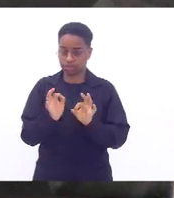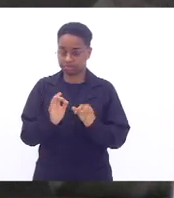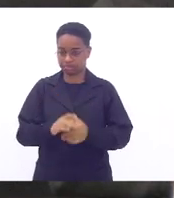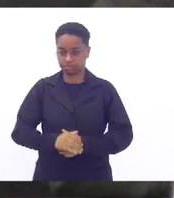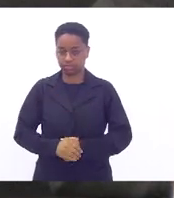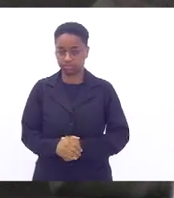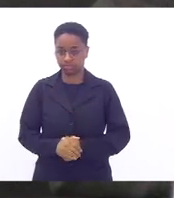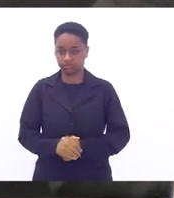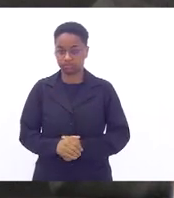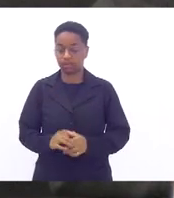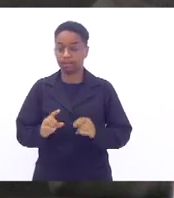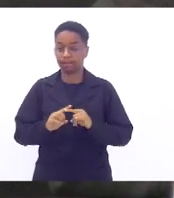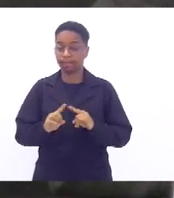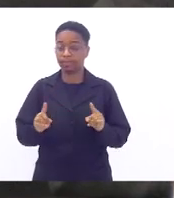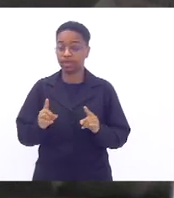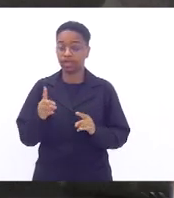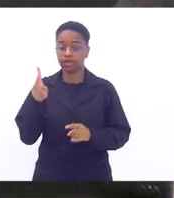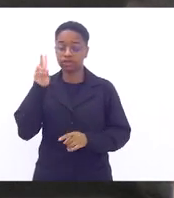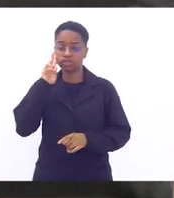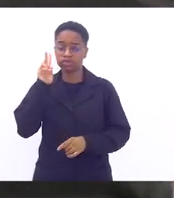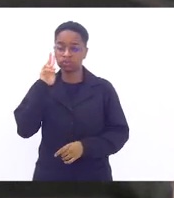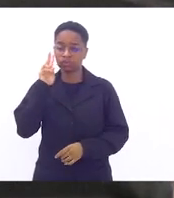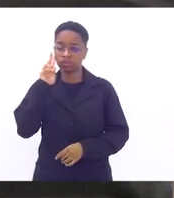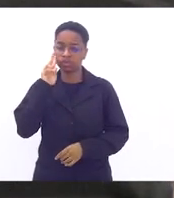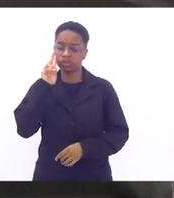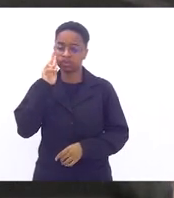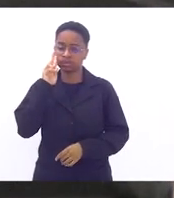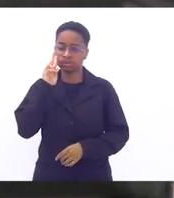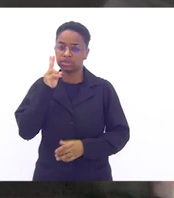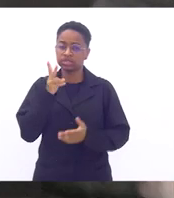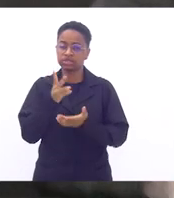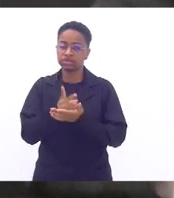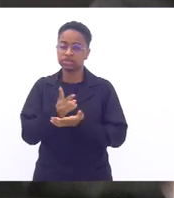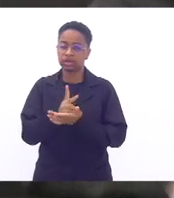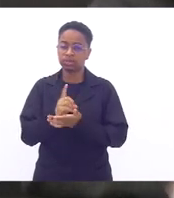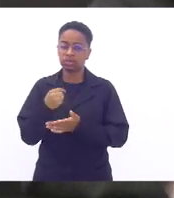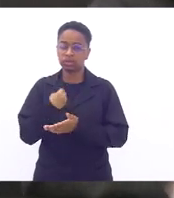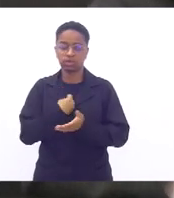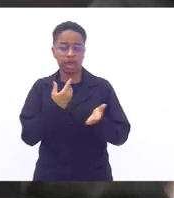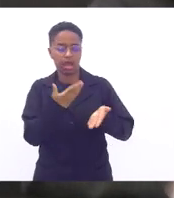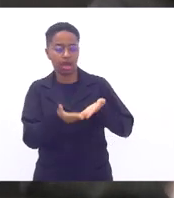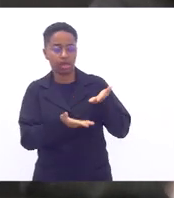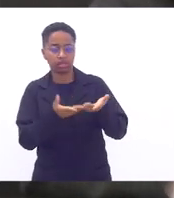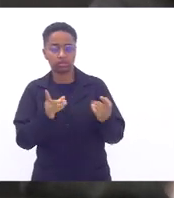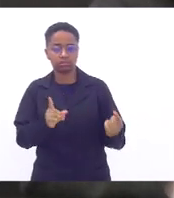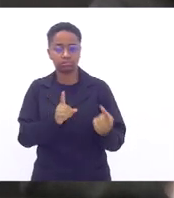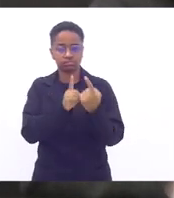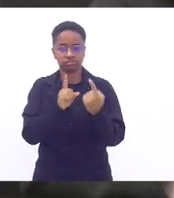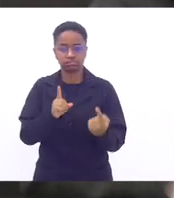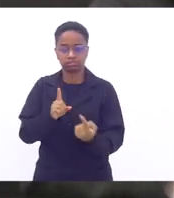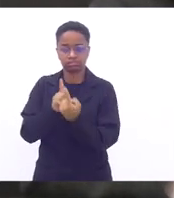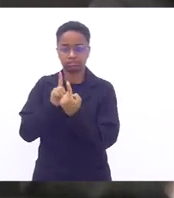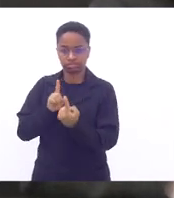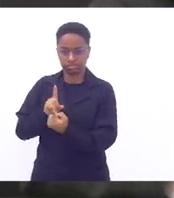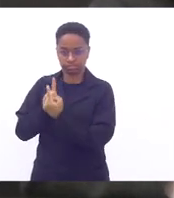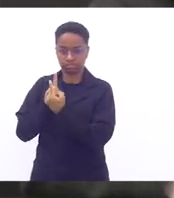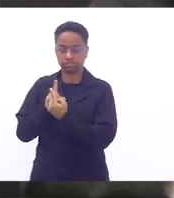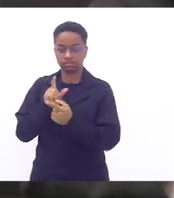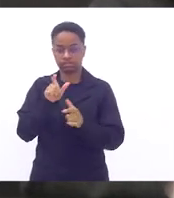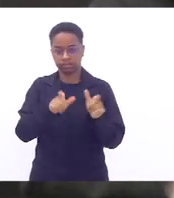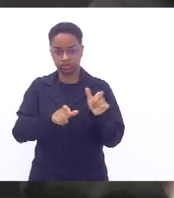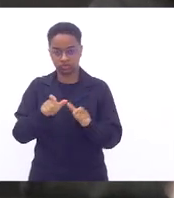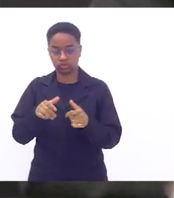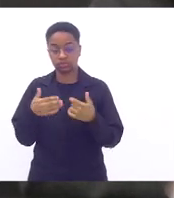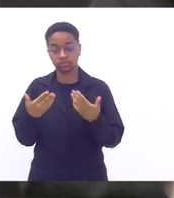e Geralmente as segundas-feiras é um dia que nós tiramos para atender as pessoas no gabinete E como